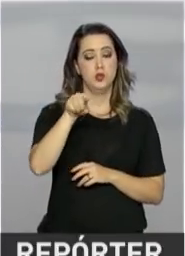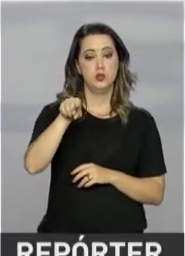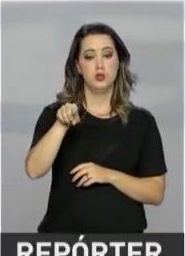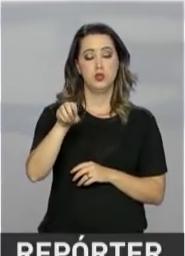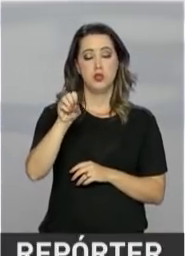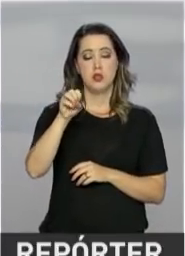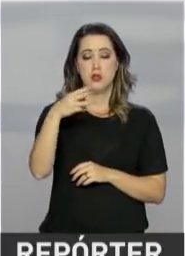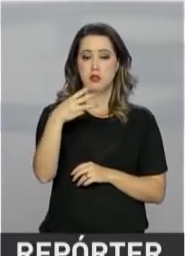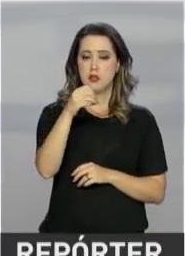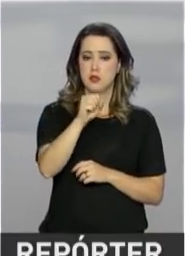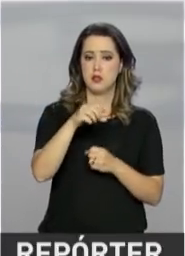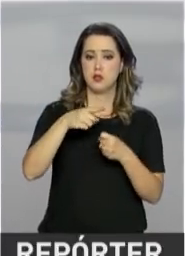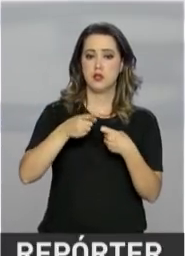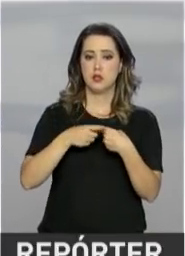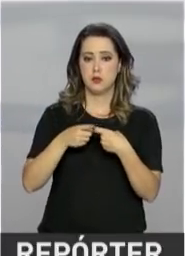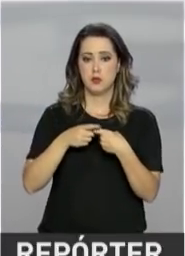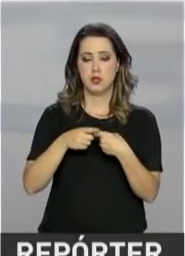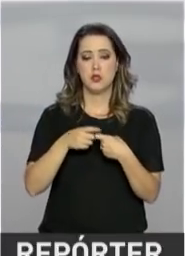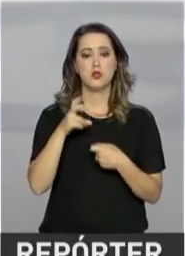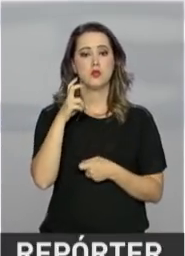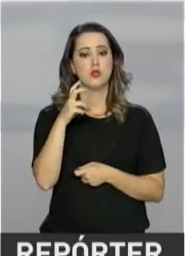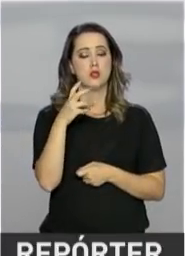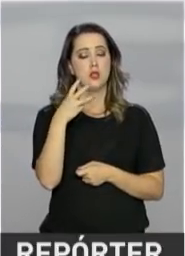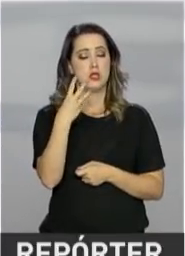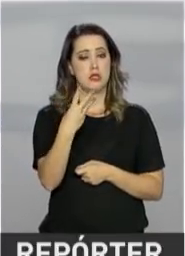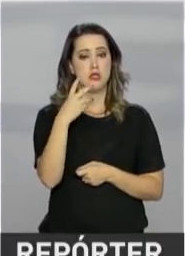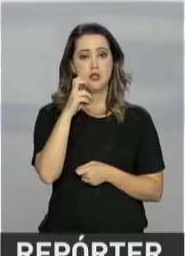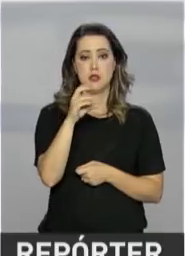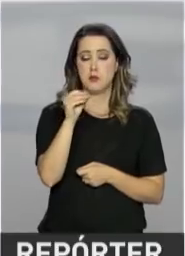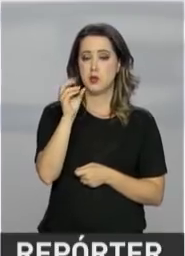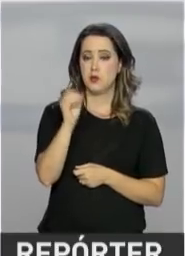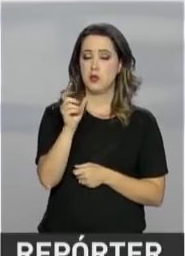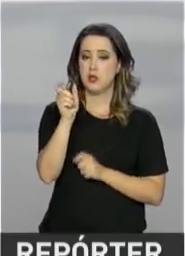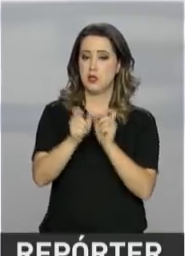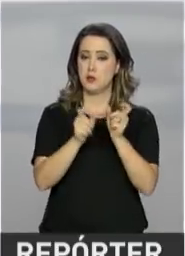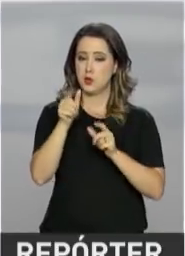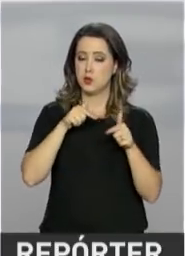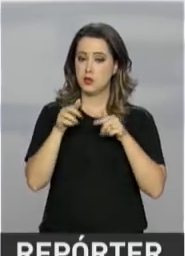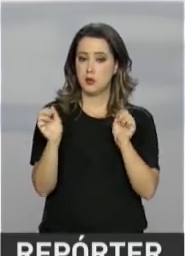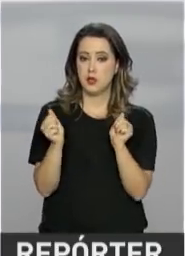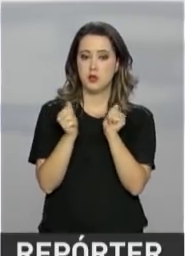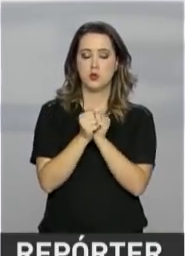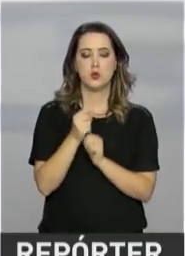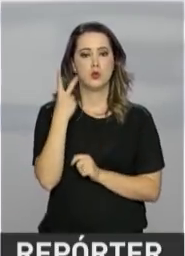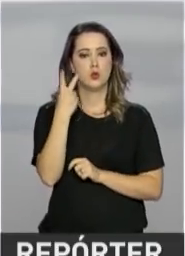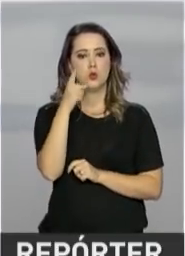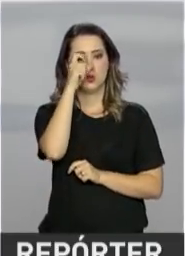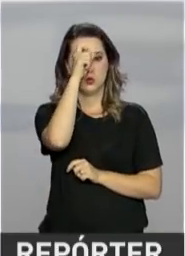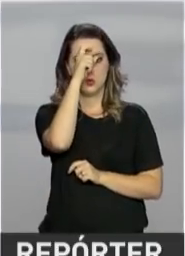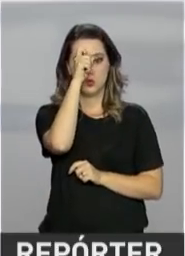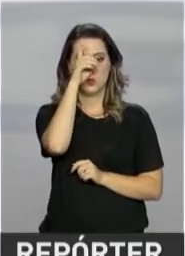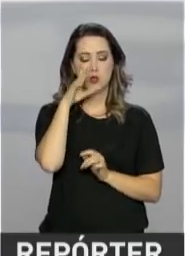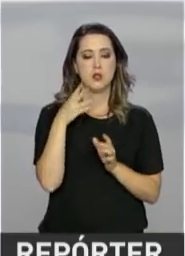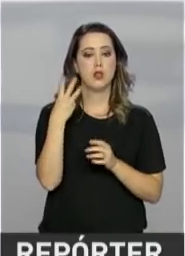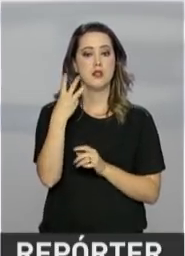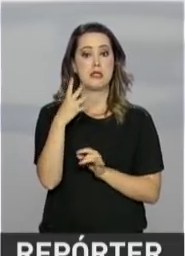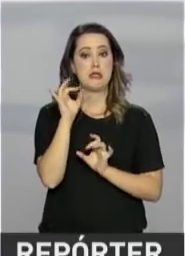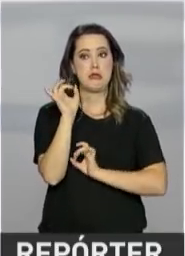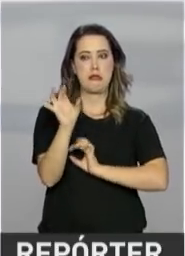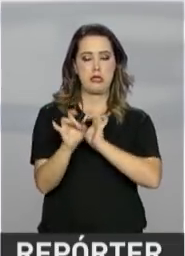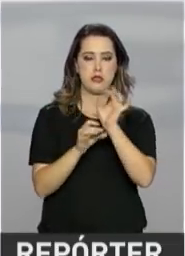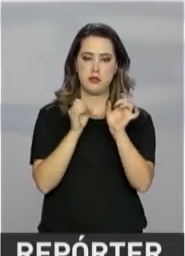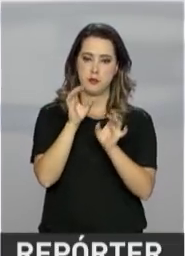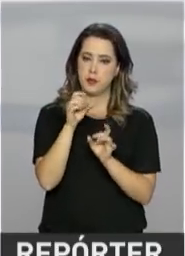3.500 funcionários. O município de Barretos possui 2 hospitais gerais e 3 especializados e recebe